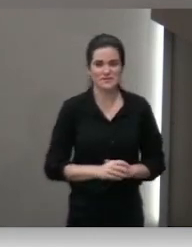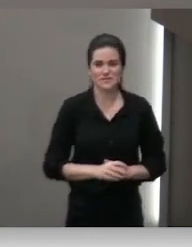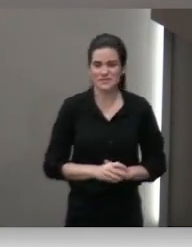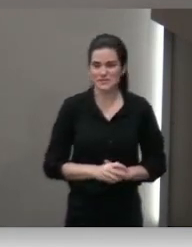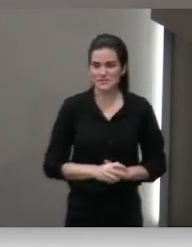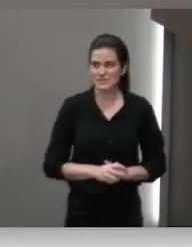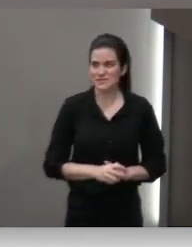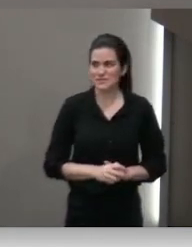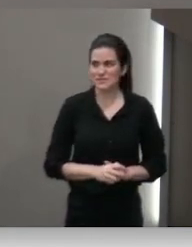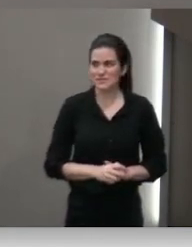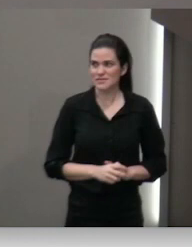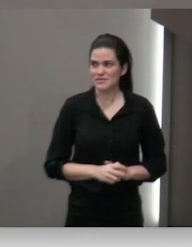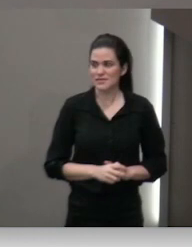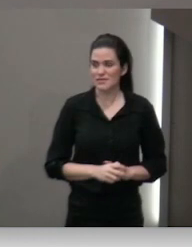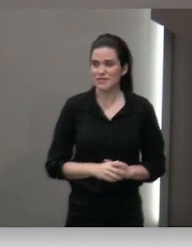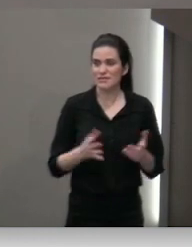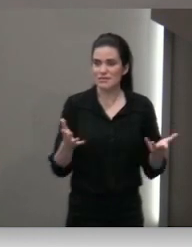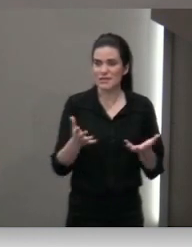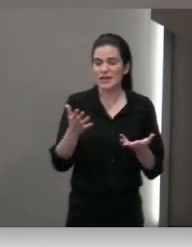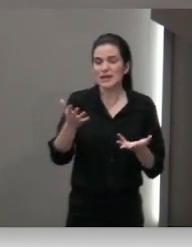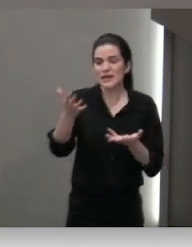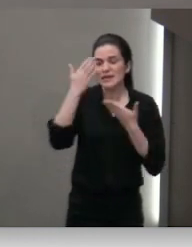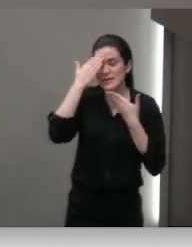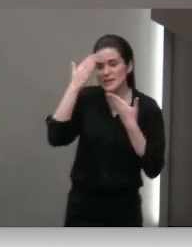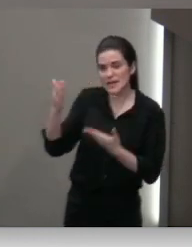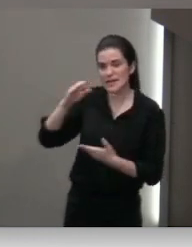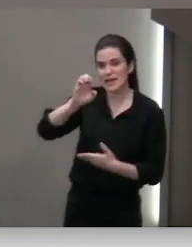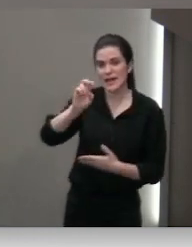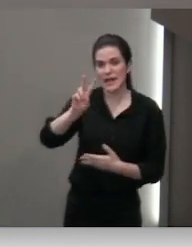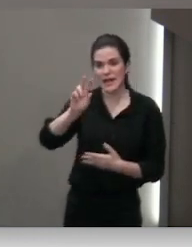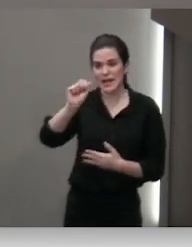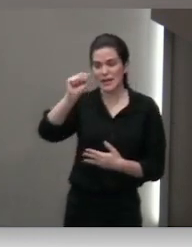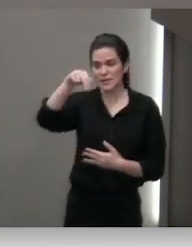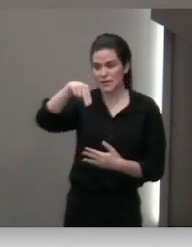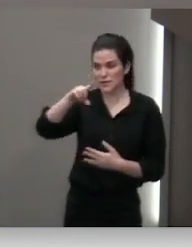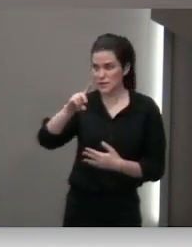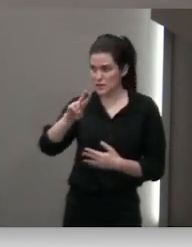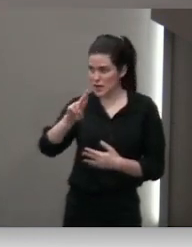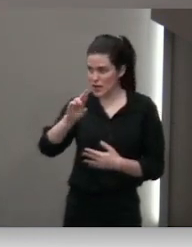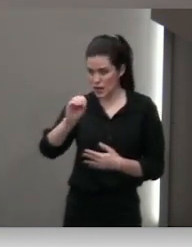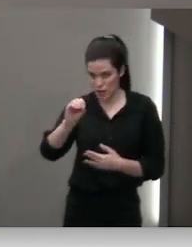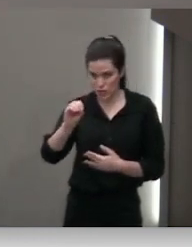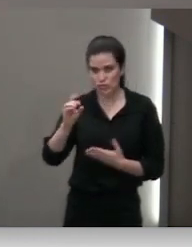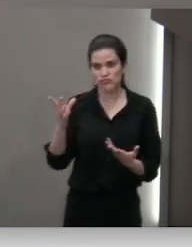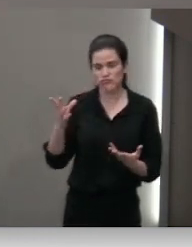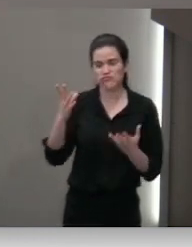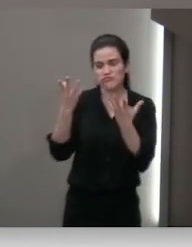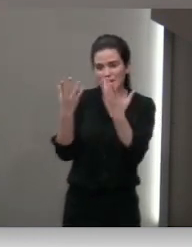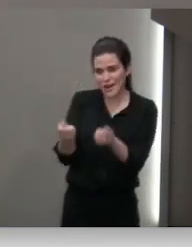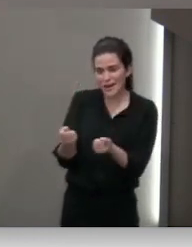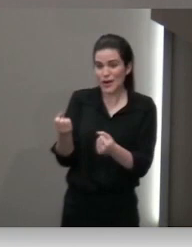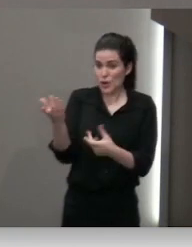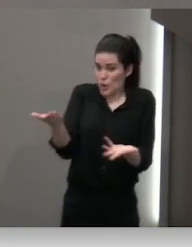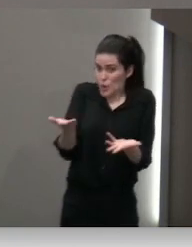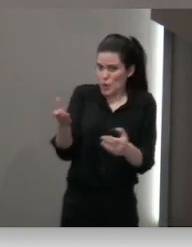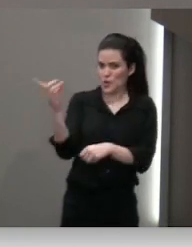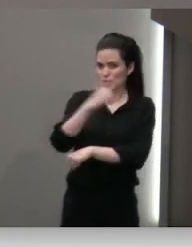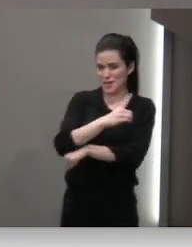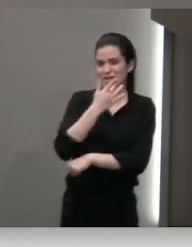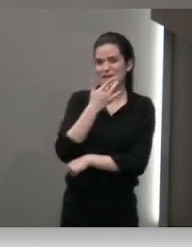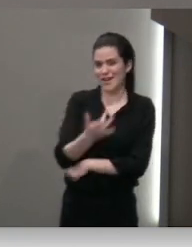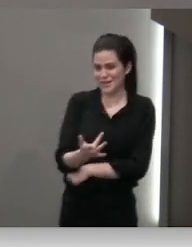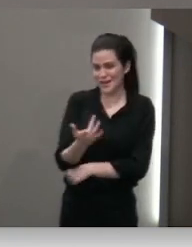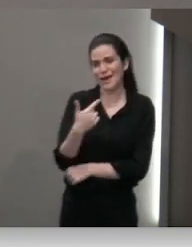Desde já agradeço o Ivandro Meirelles pela permuta da data para que eu pudesse fazer nesta tarde meu grande